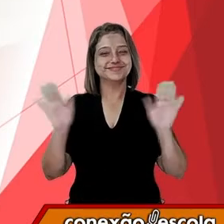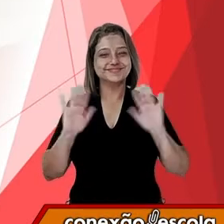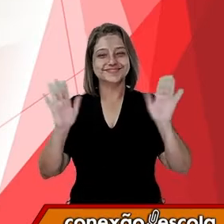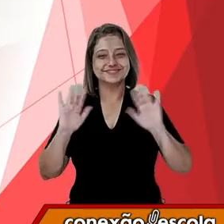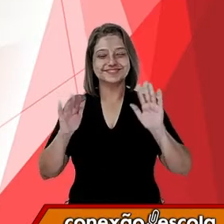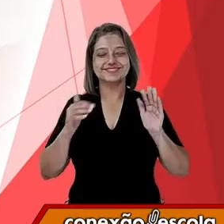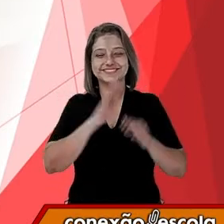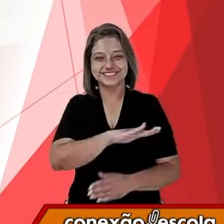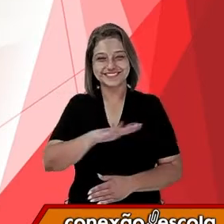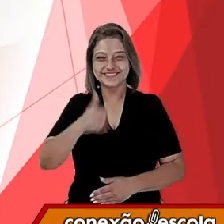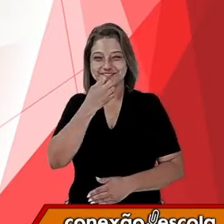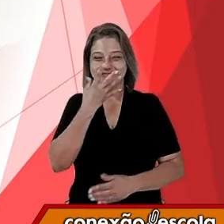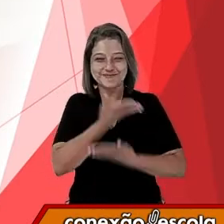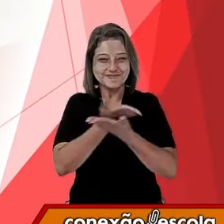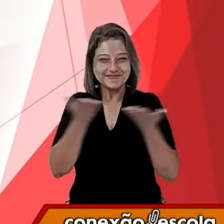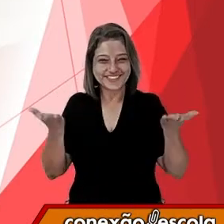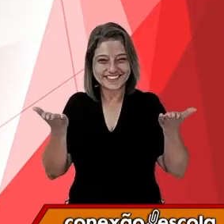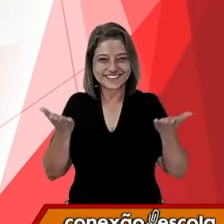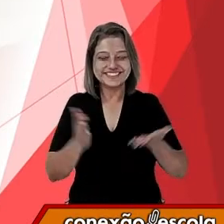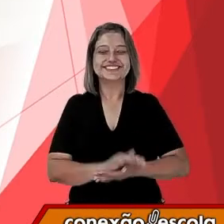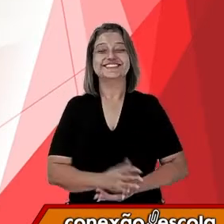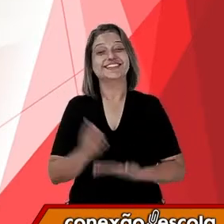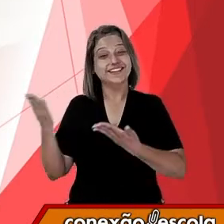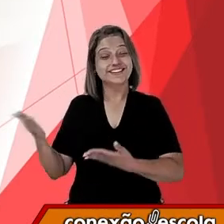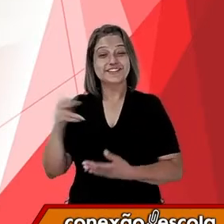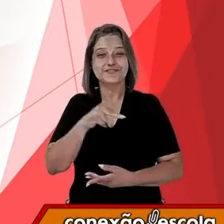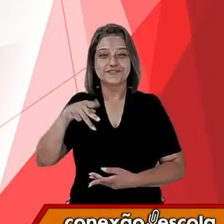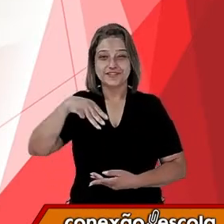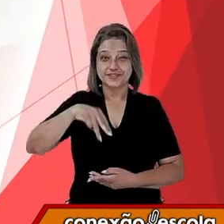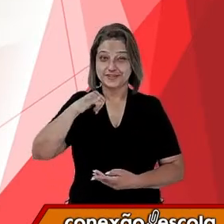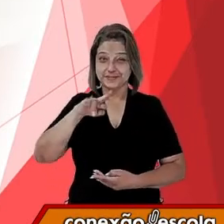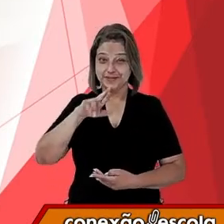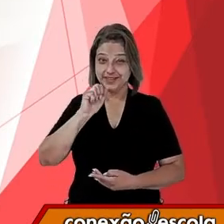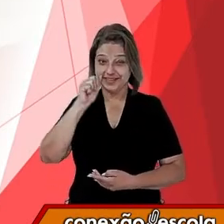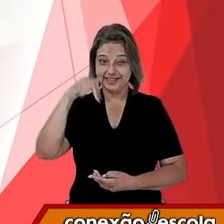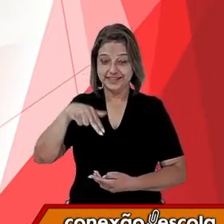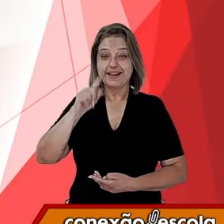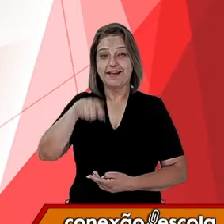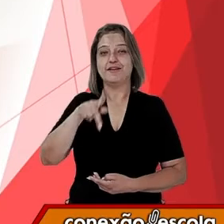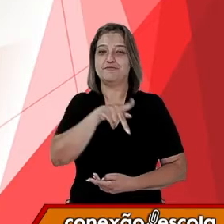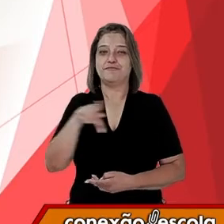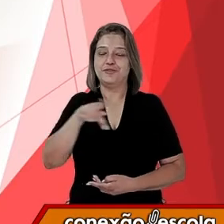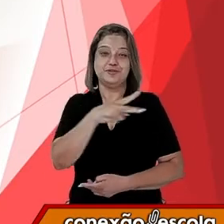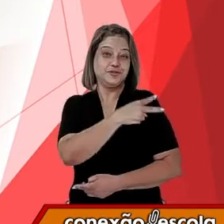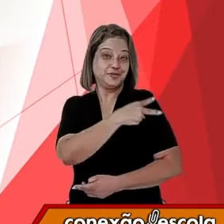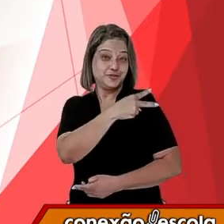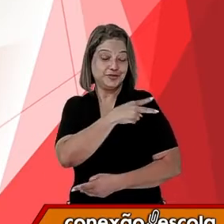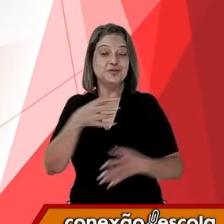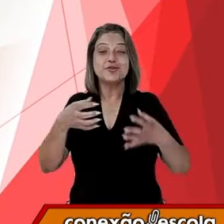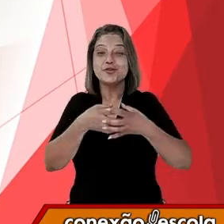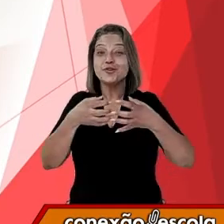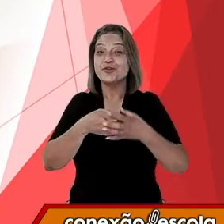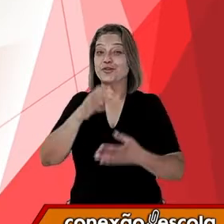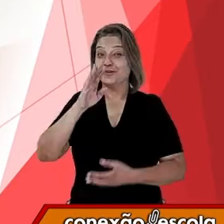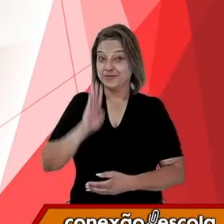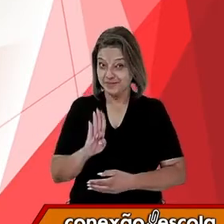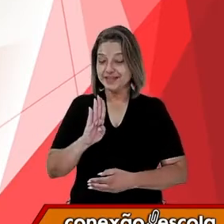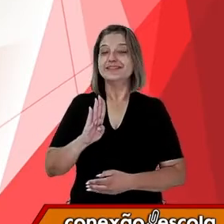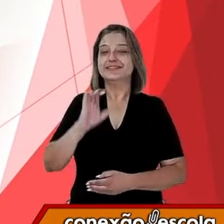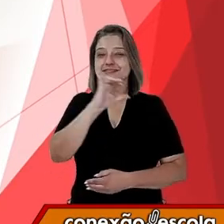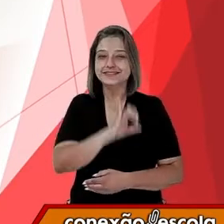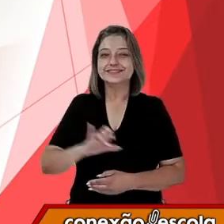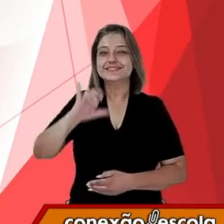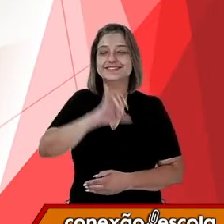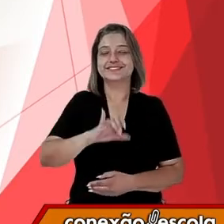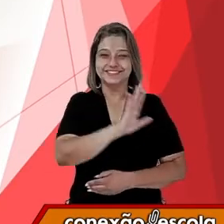Olá, crianças, tudo bem? Eu sou a professora Miriam, professora do 2º ano, agrupamento B,